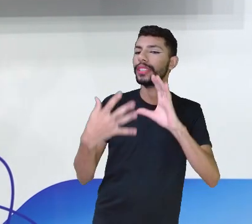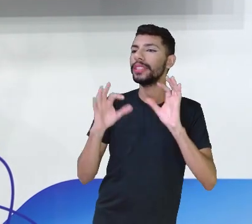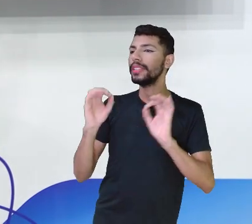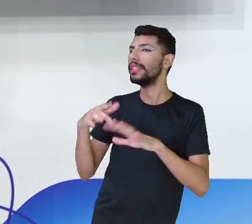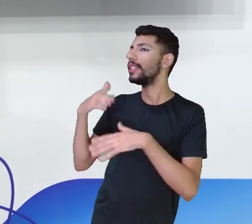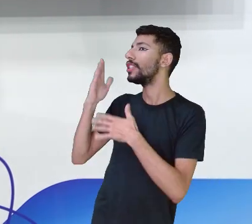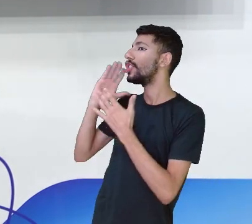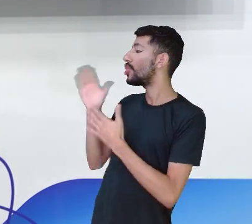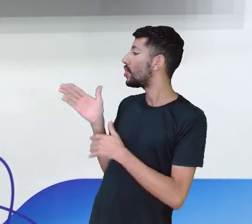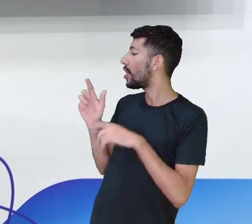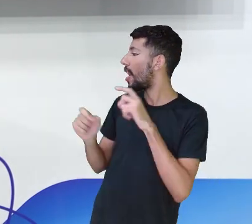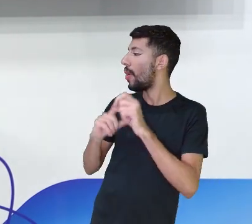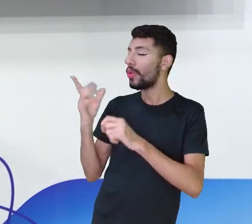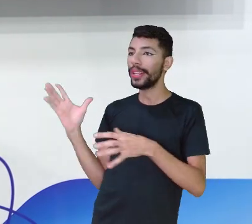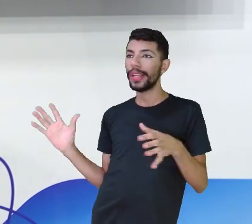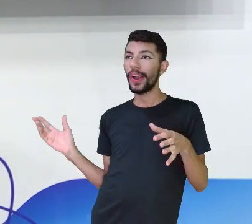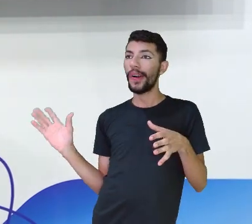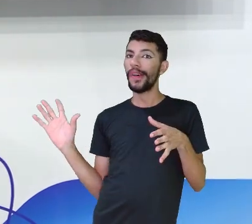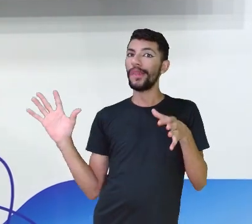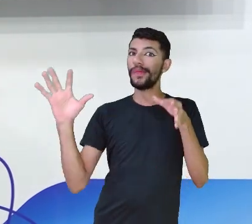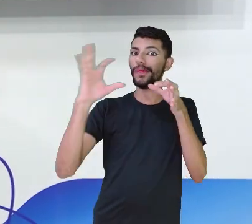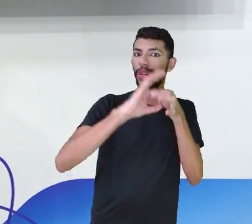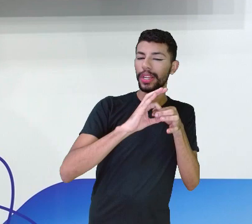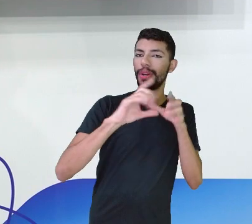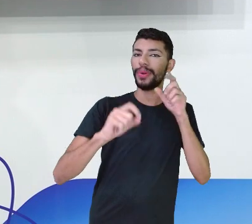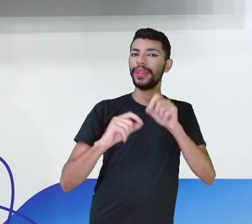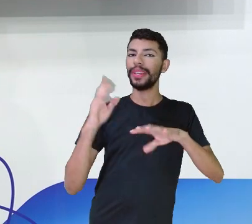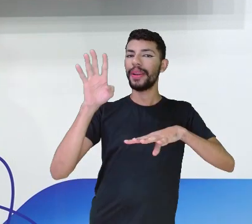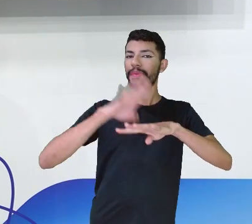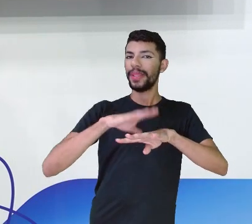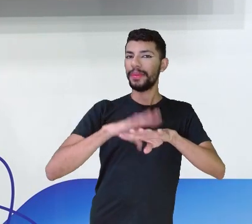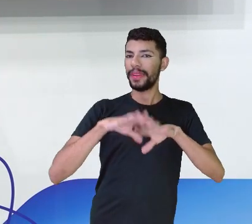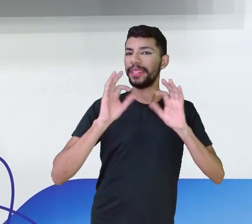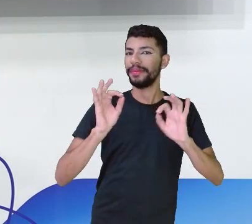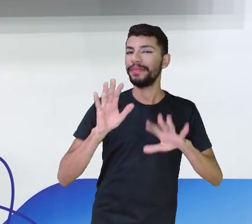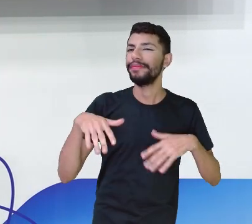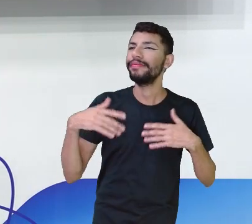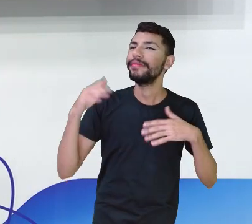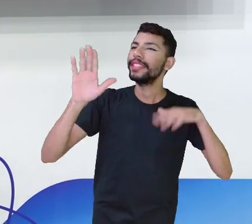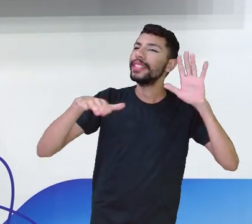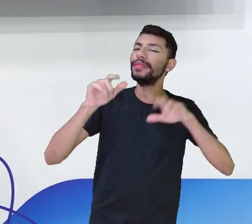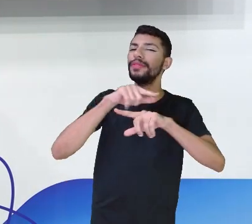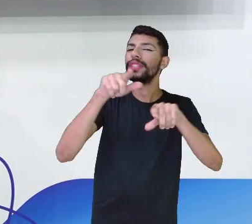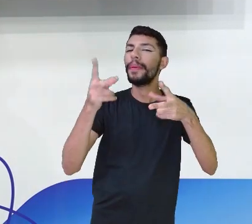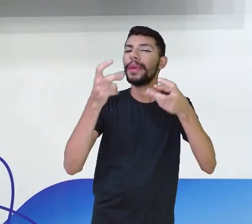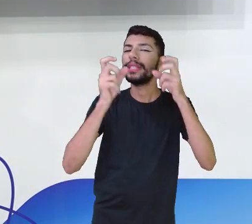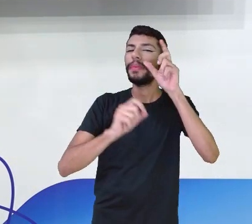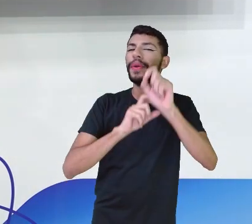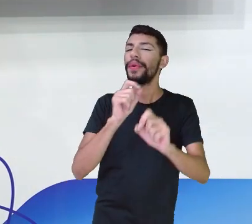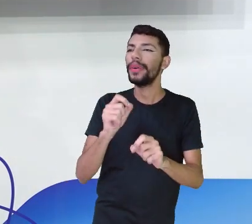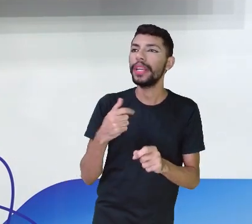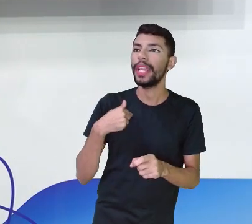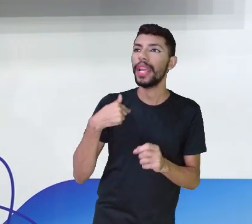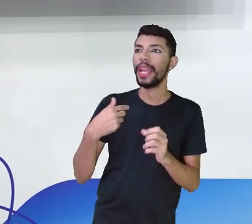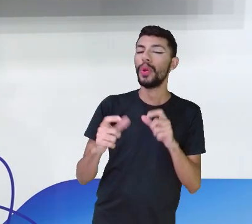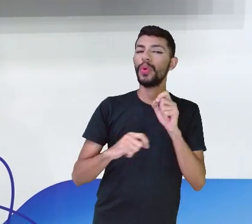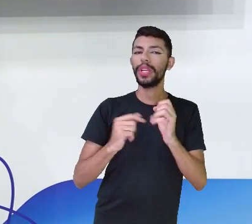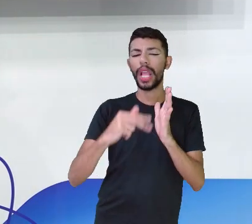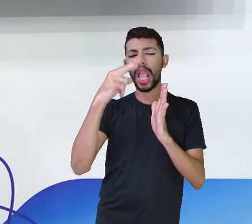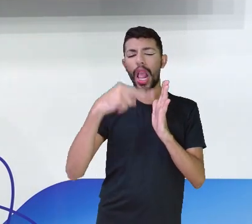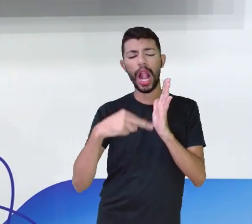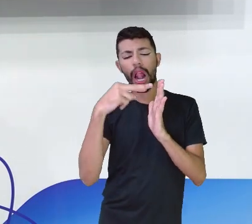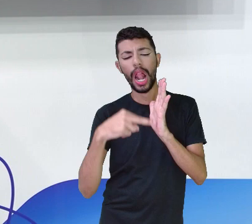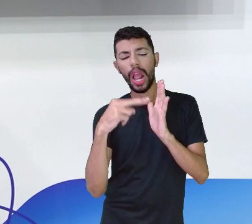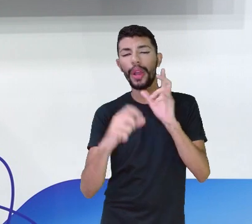eu já vou trazer vocês de volta para a matemática. Eu acho que vocês perceberam que eu fiz questão de ler os números,